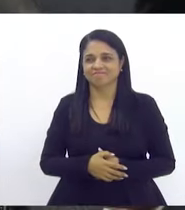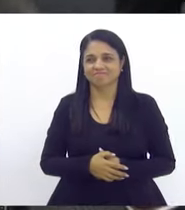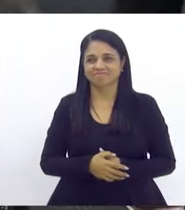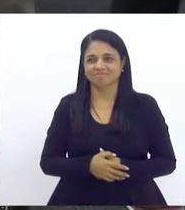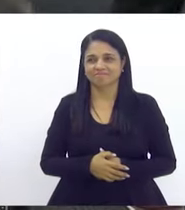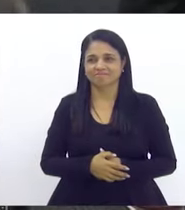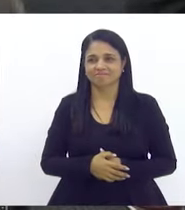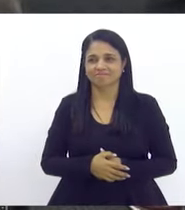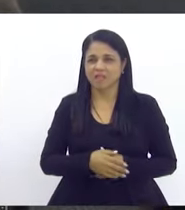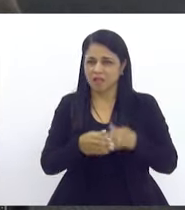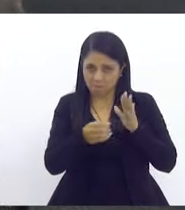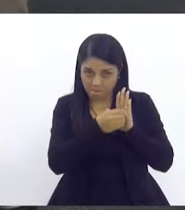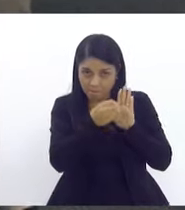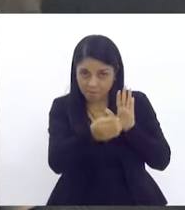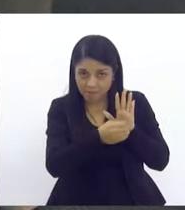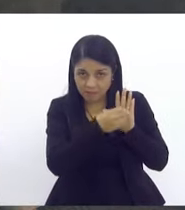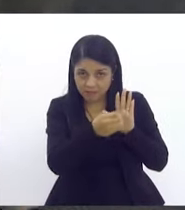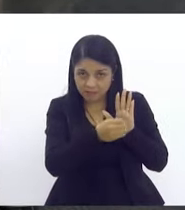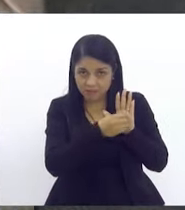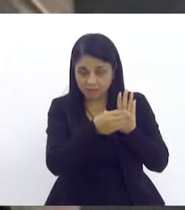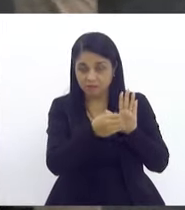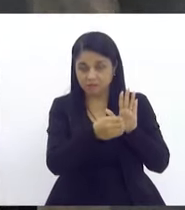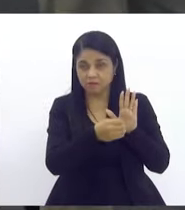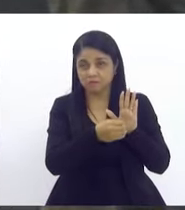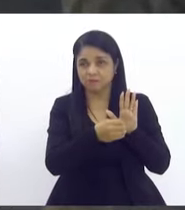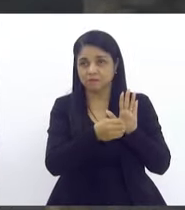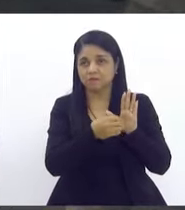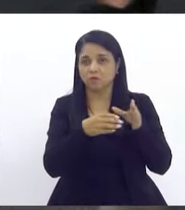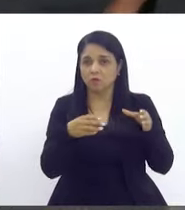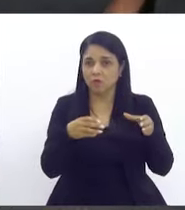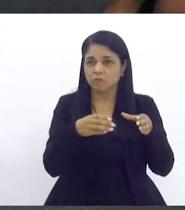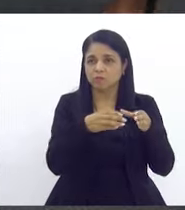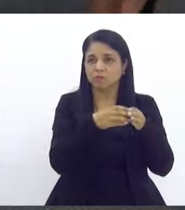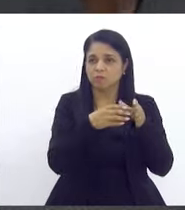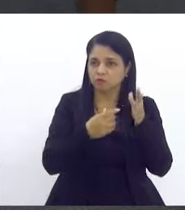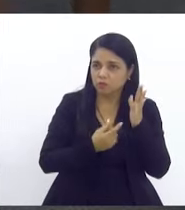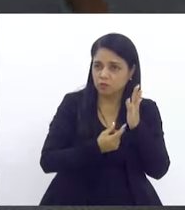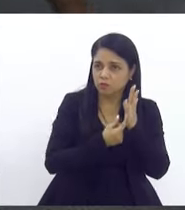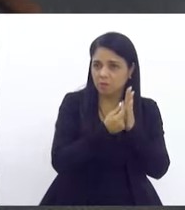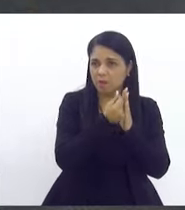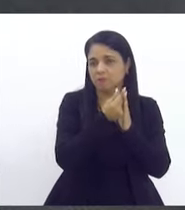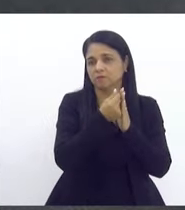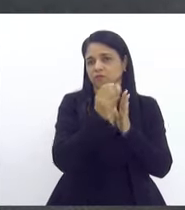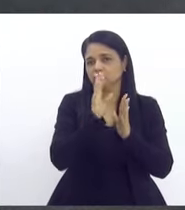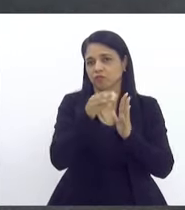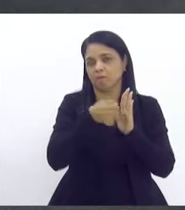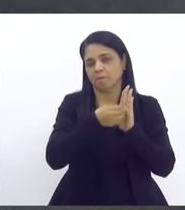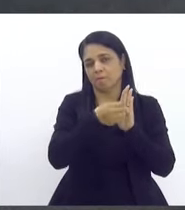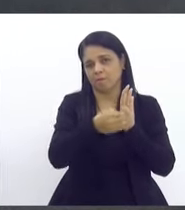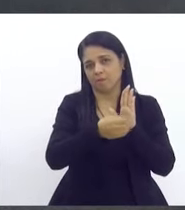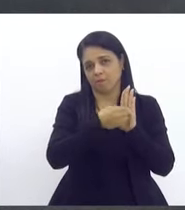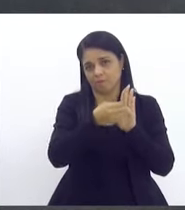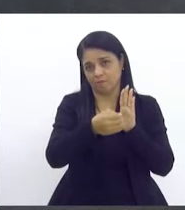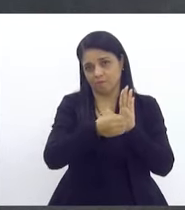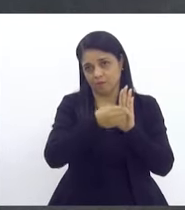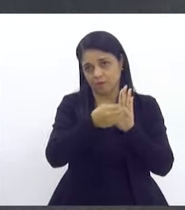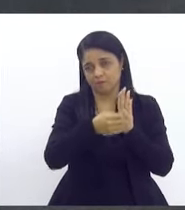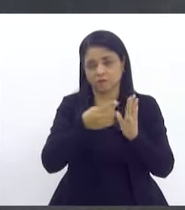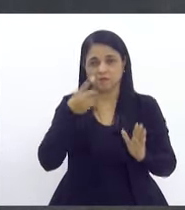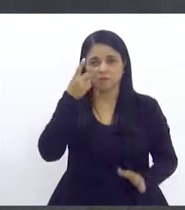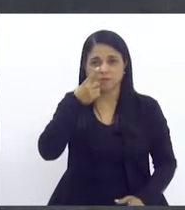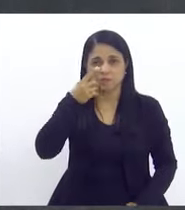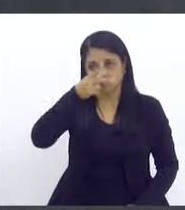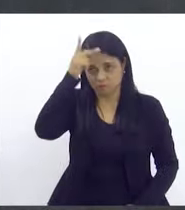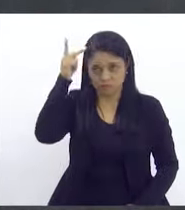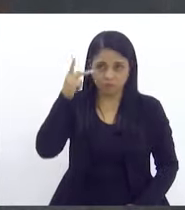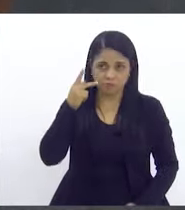Esse é parecer, esse projeto? É parecer. Pela Comissão de Orçamento. Já foi dado parecer pelo deputado Luiz Paulo.